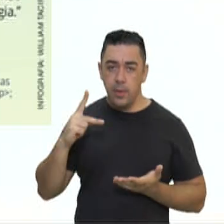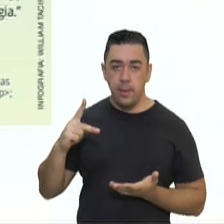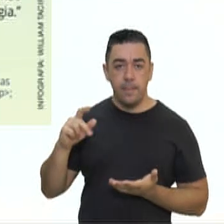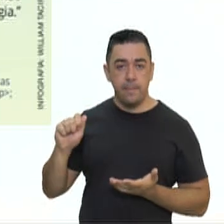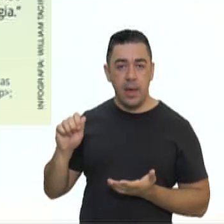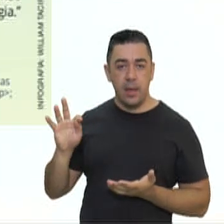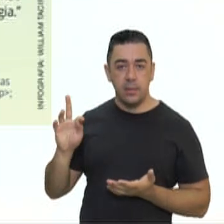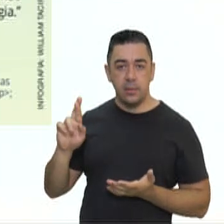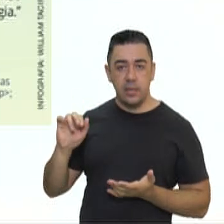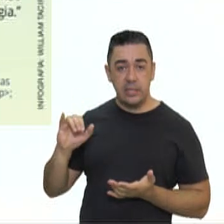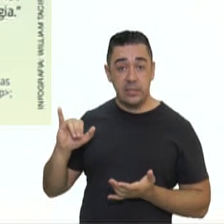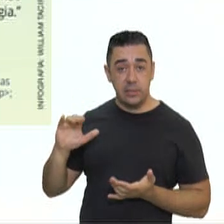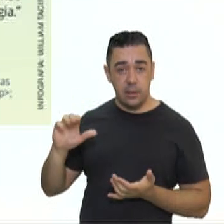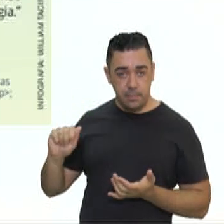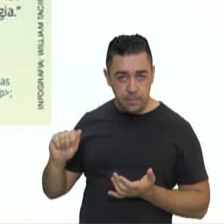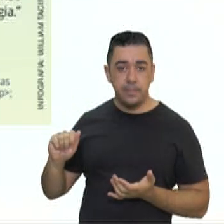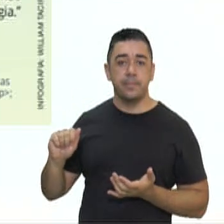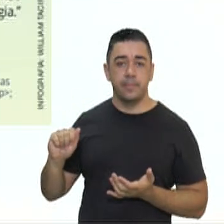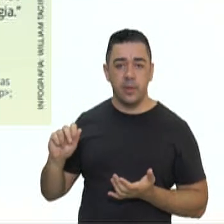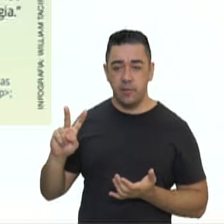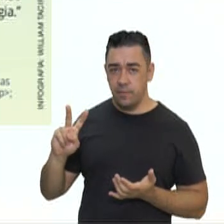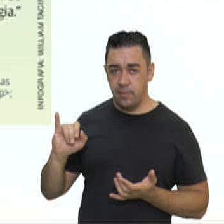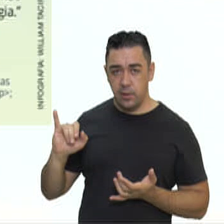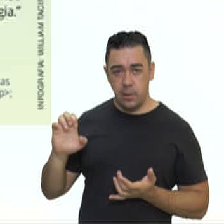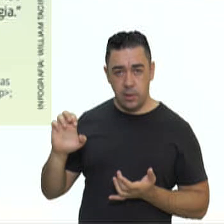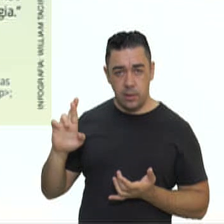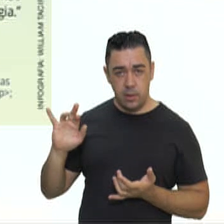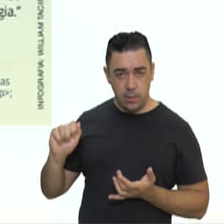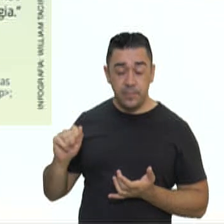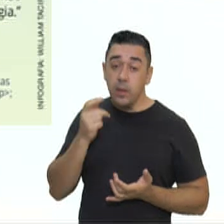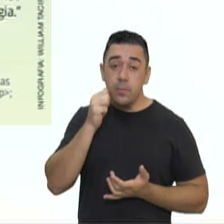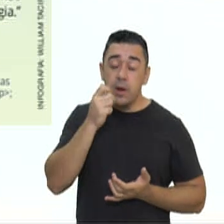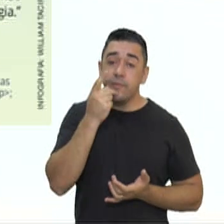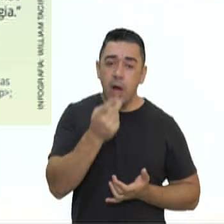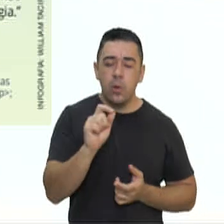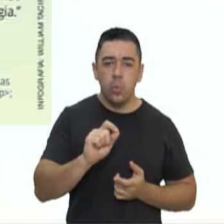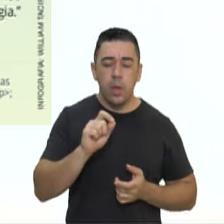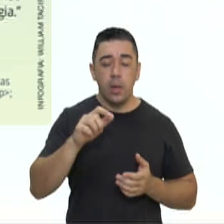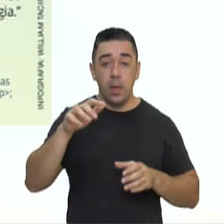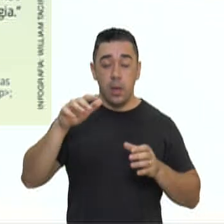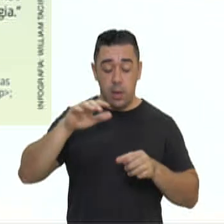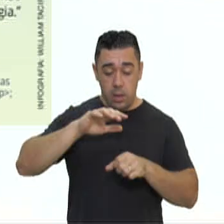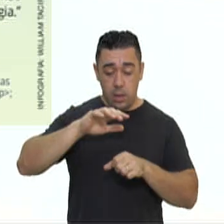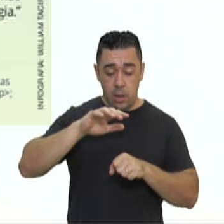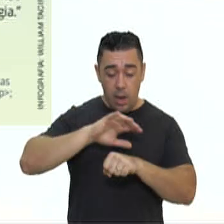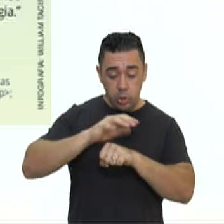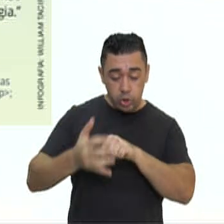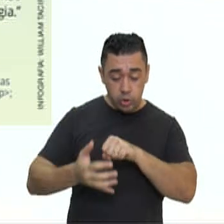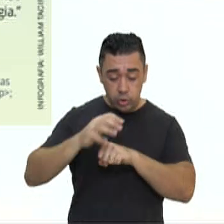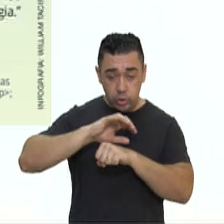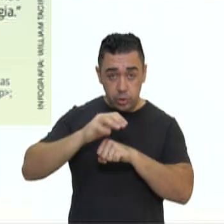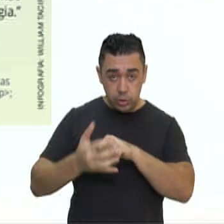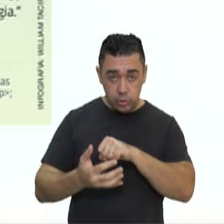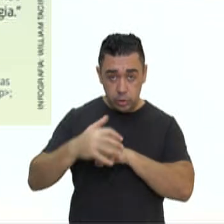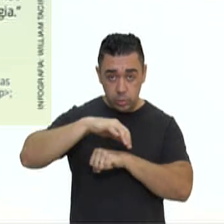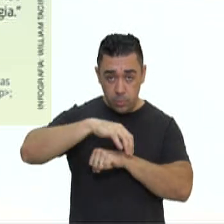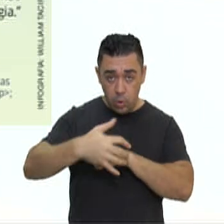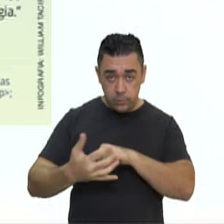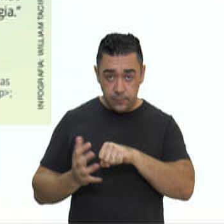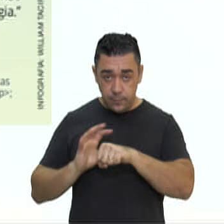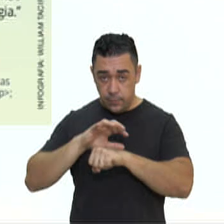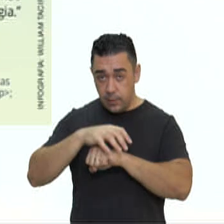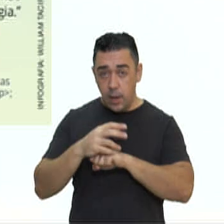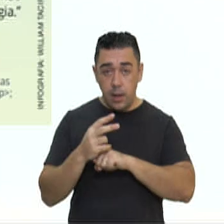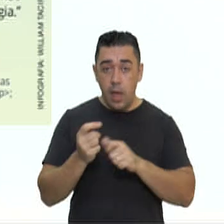Patrícia Vieira, ela diz o seguinte: a atmosfera regula muito o que acontece no nosso dia a